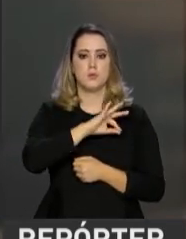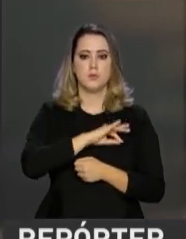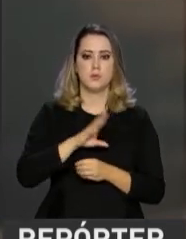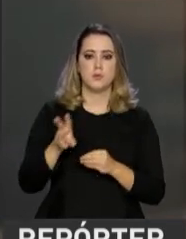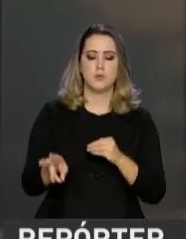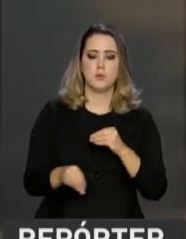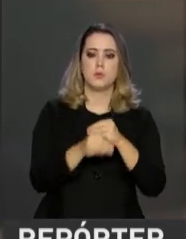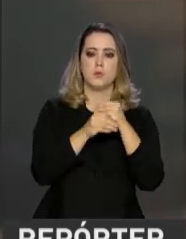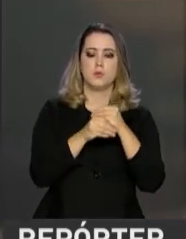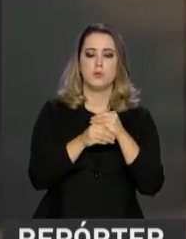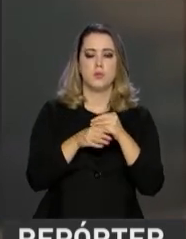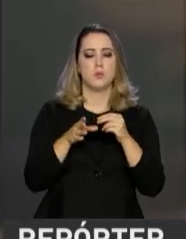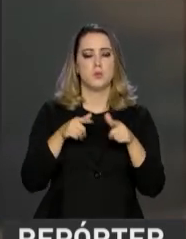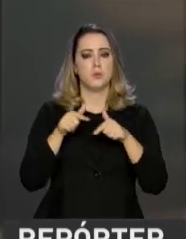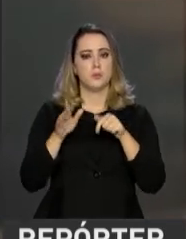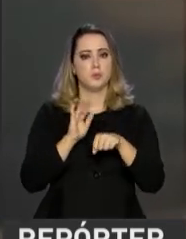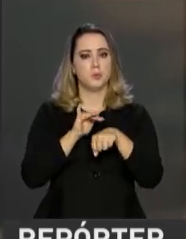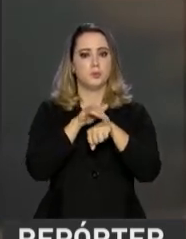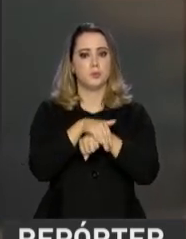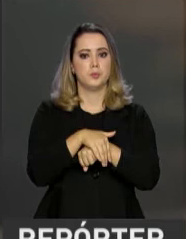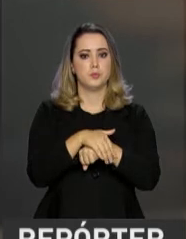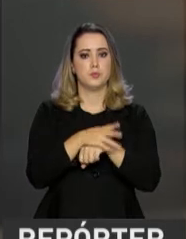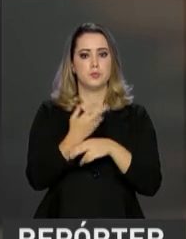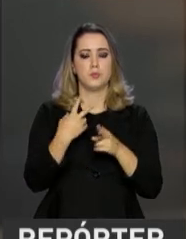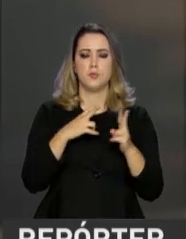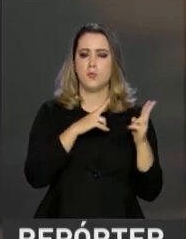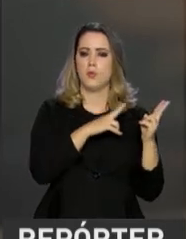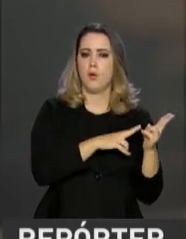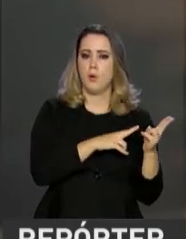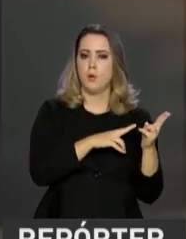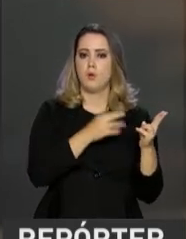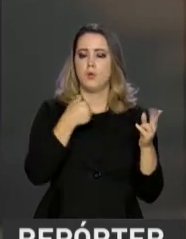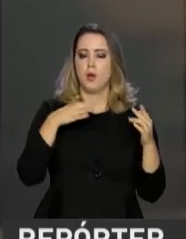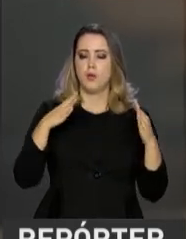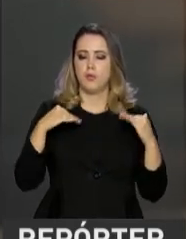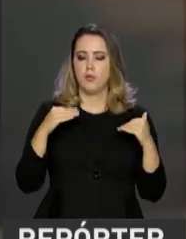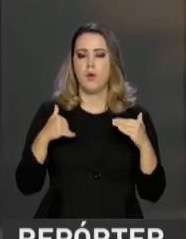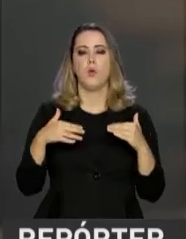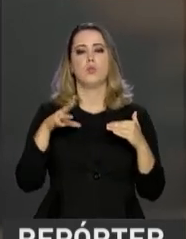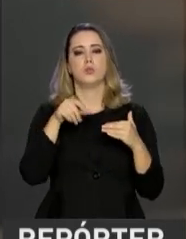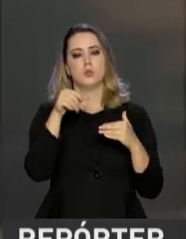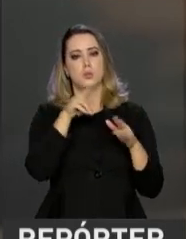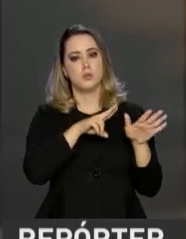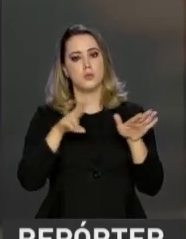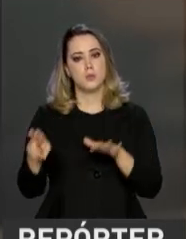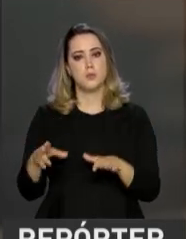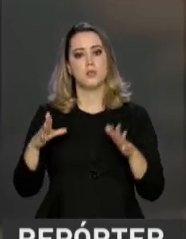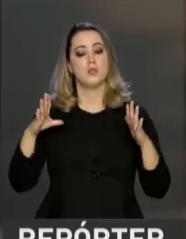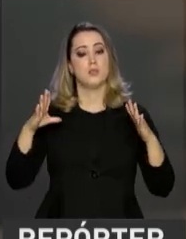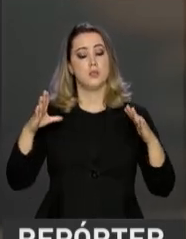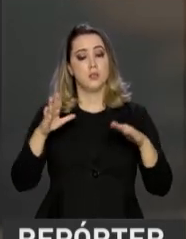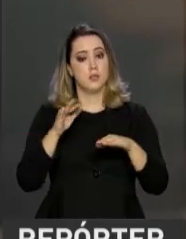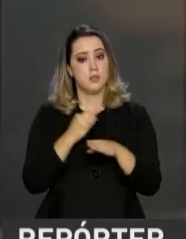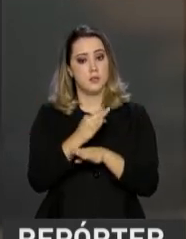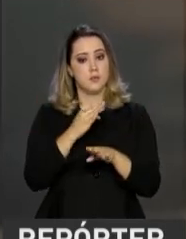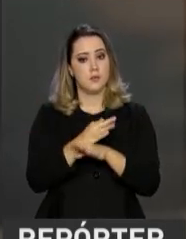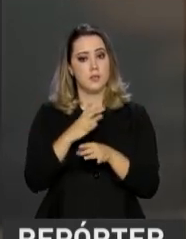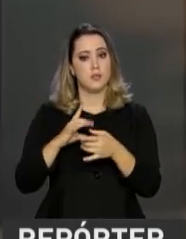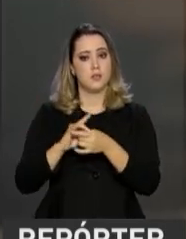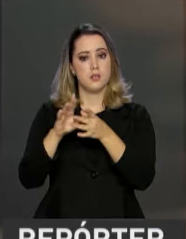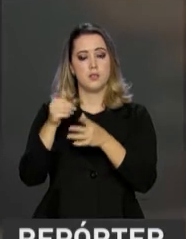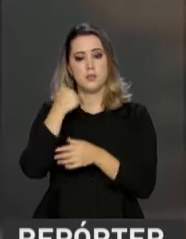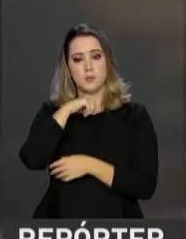adicional por trabalho noturno repouso semanal remunerado as férias a licença maternidade e